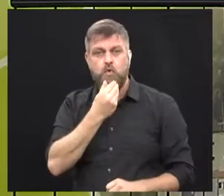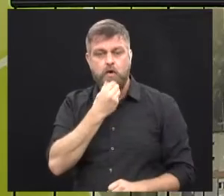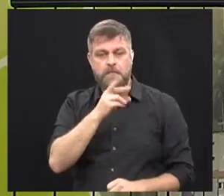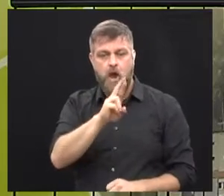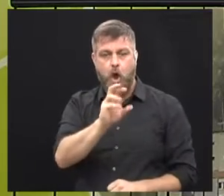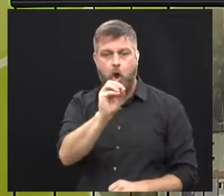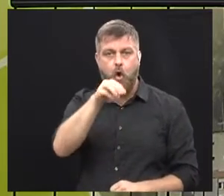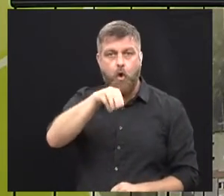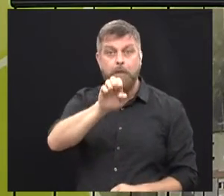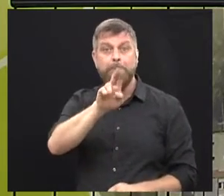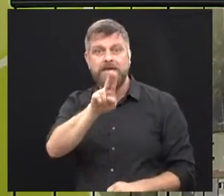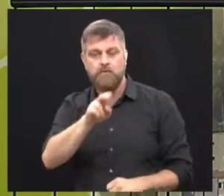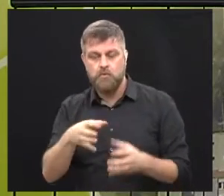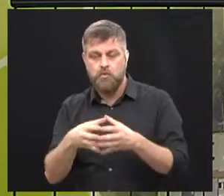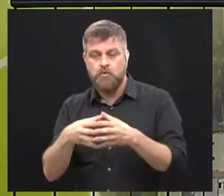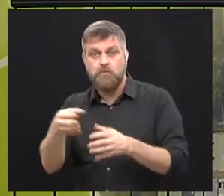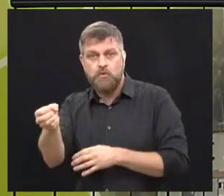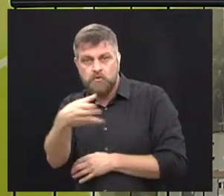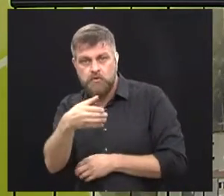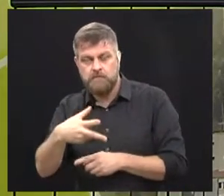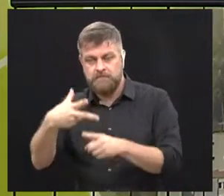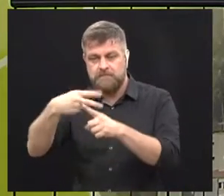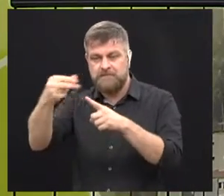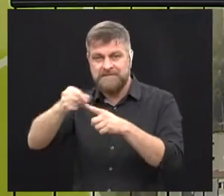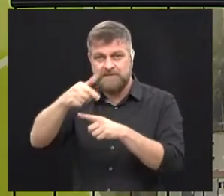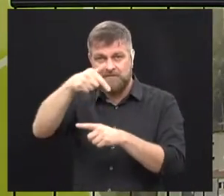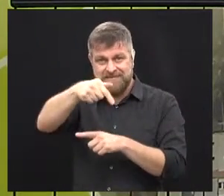Zema, do Partido Novo, venceu com